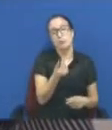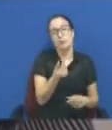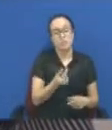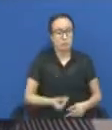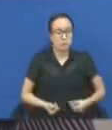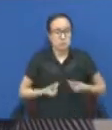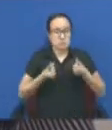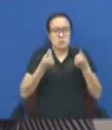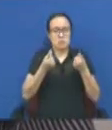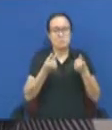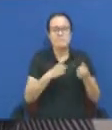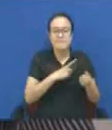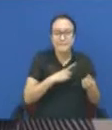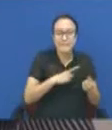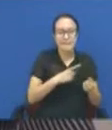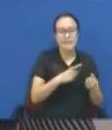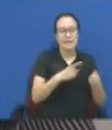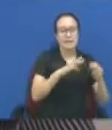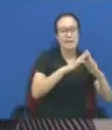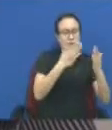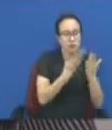não?